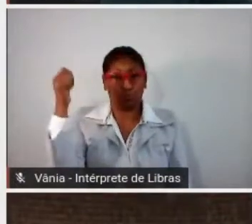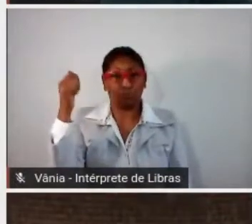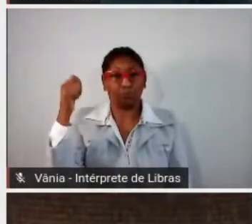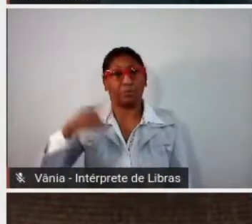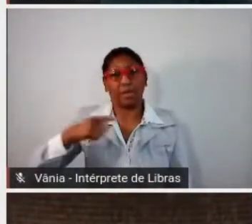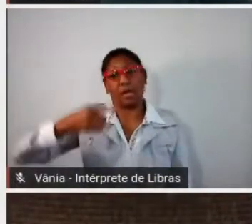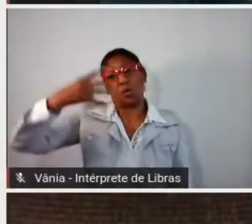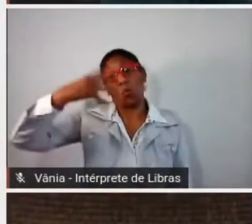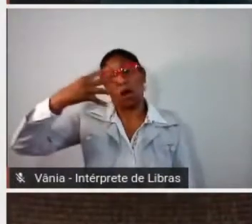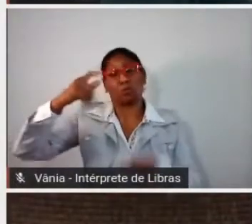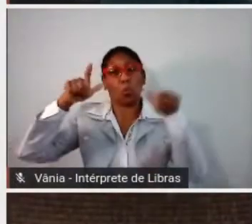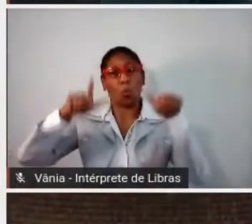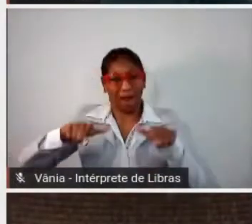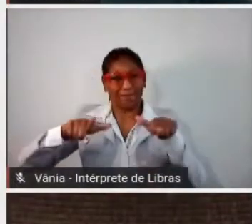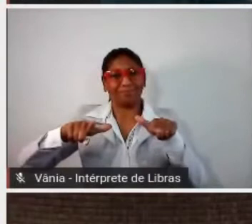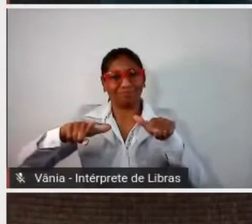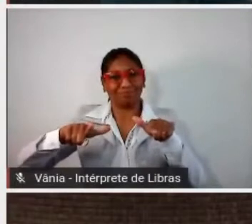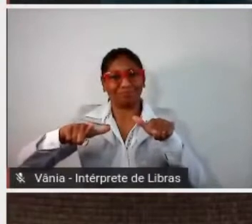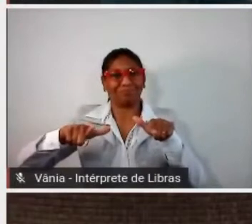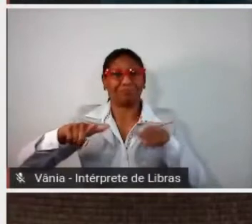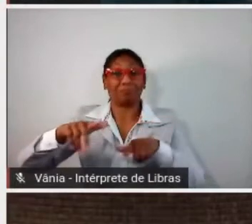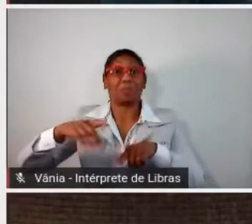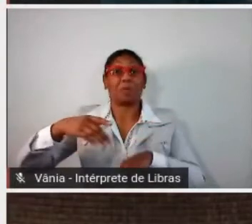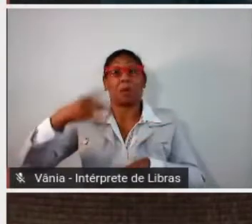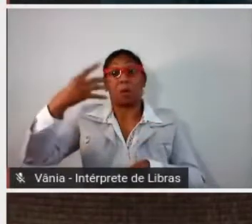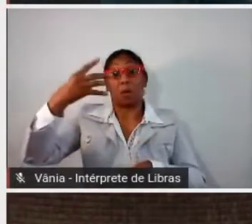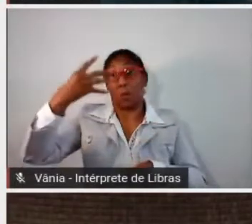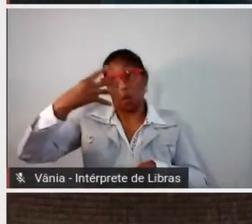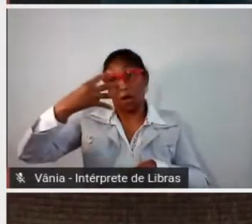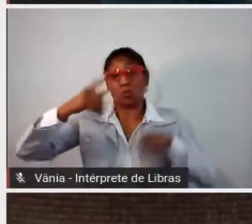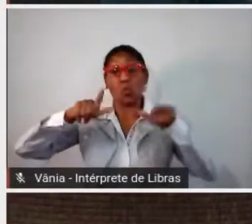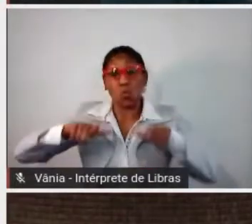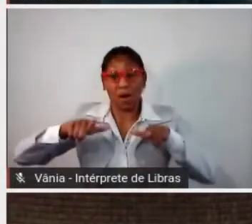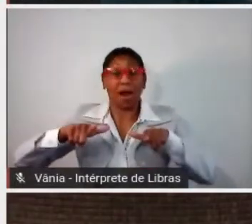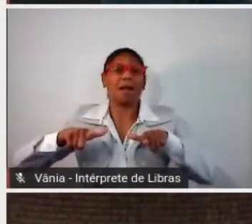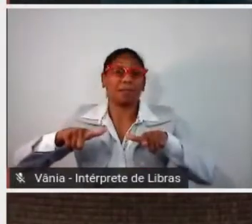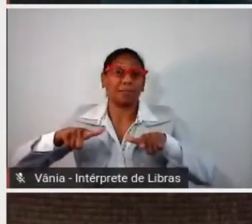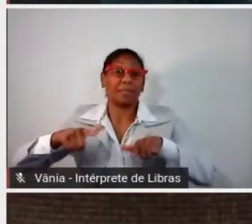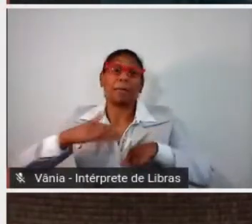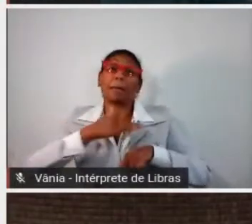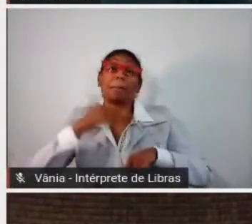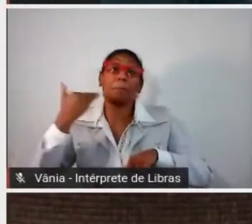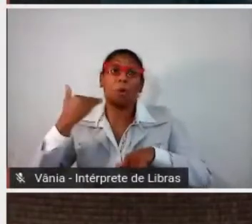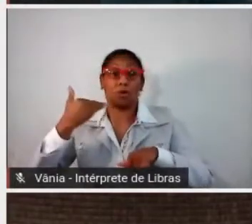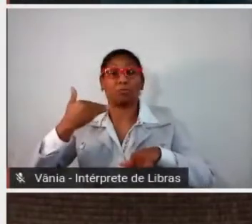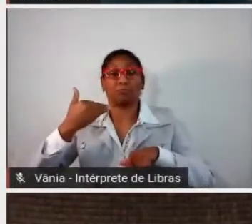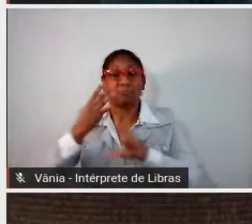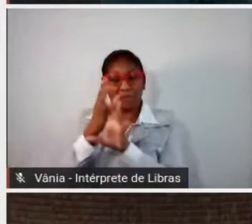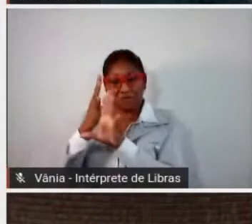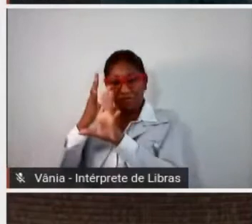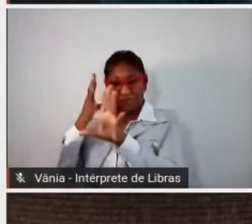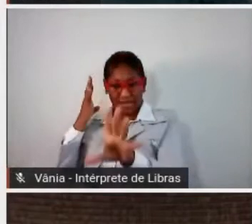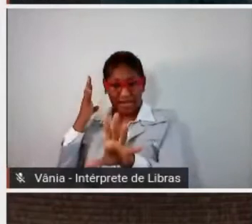4ª posição no ranking, melhor posição, vamos dizer assim, né, menor número de óbitos por 100